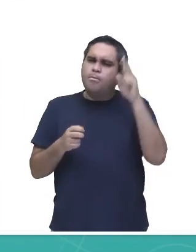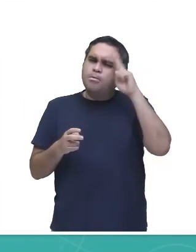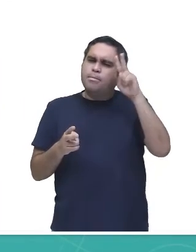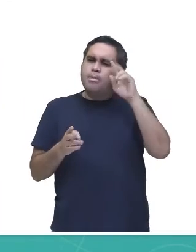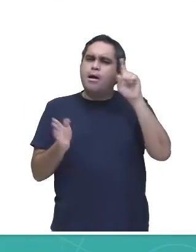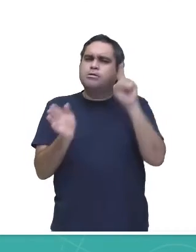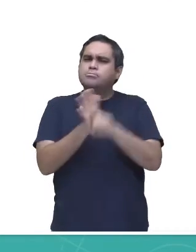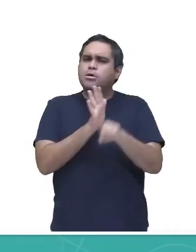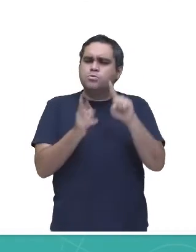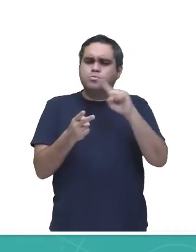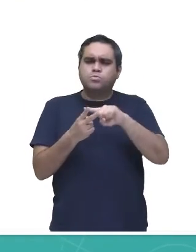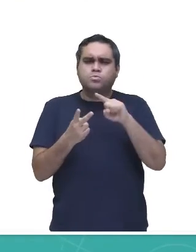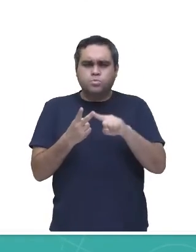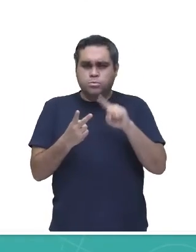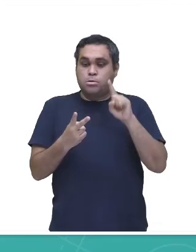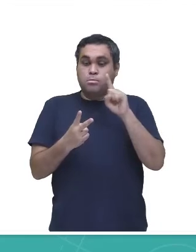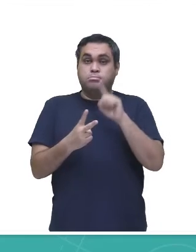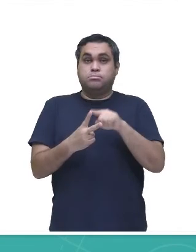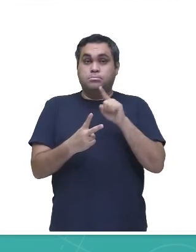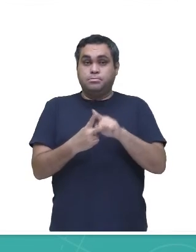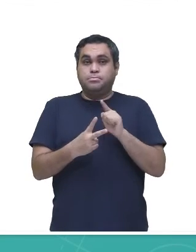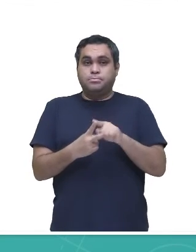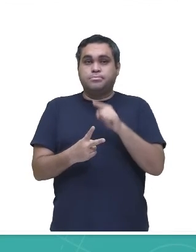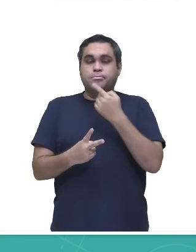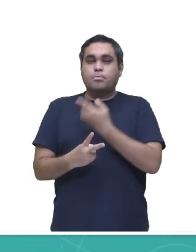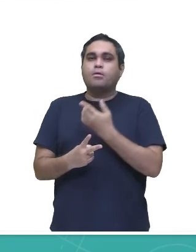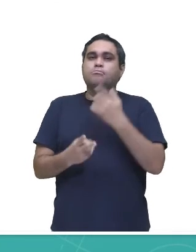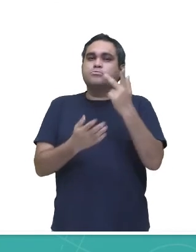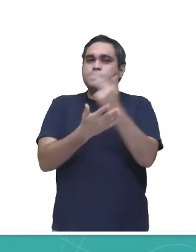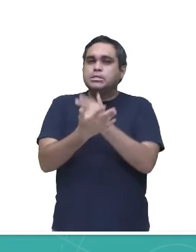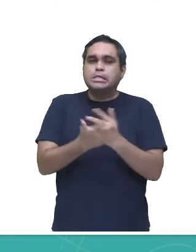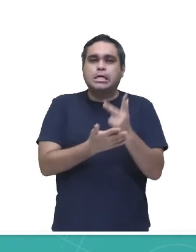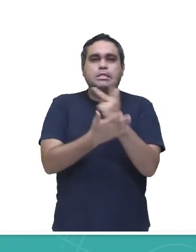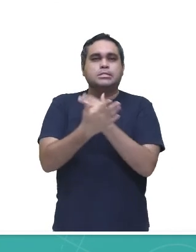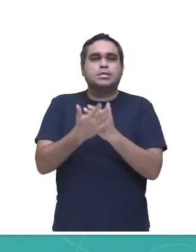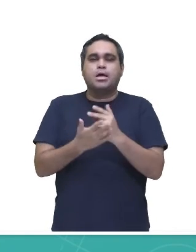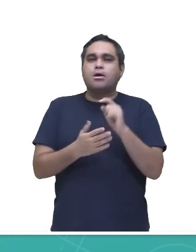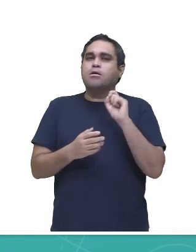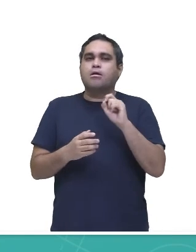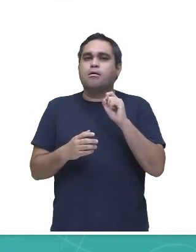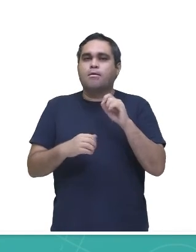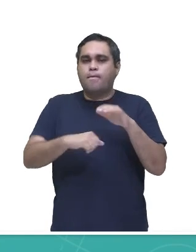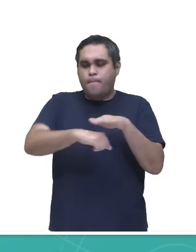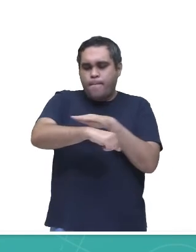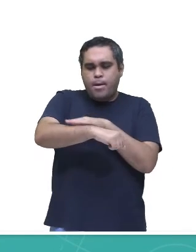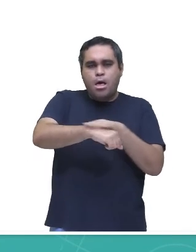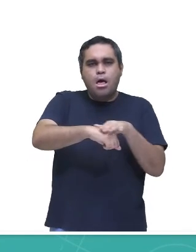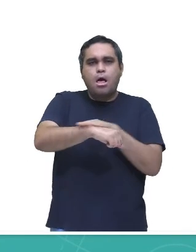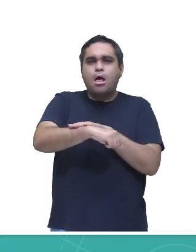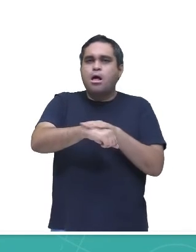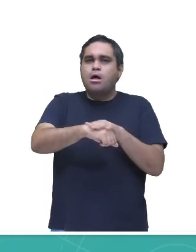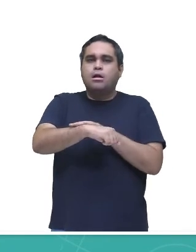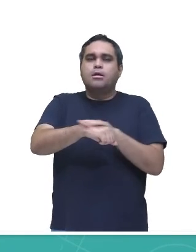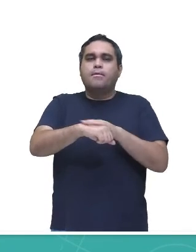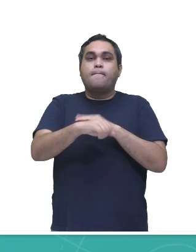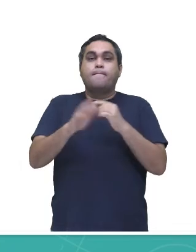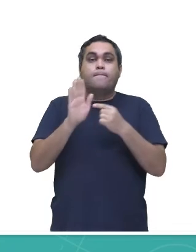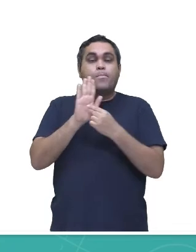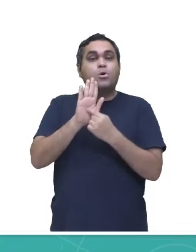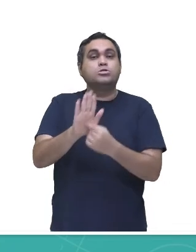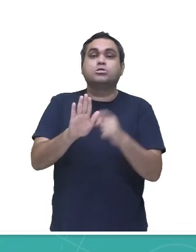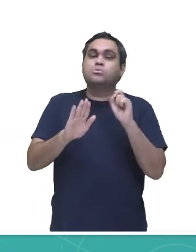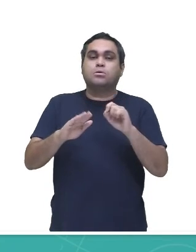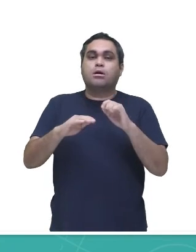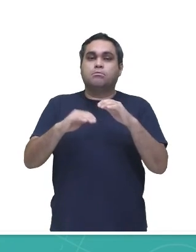questão? Olha só a nossa primeira questão. Então, faça um desenho que represente uma parte da pele, identificando as camadas